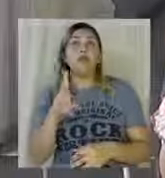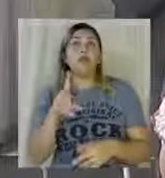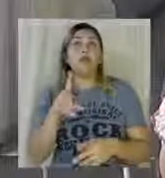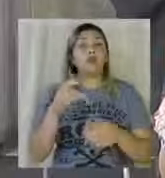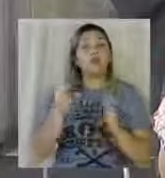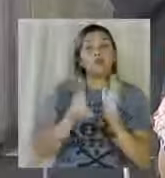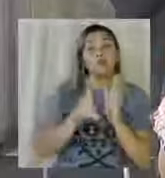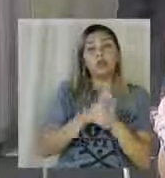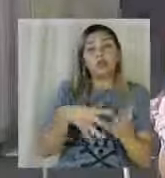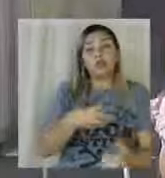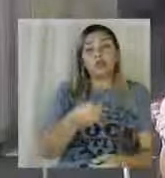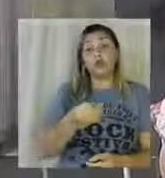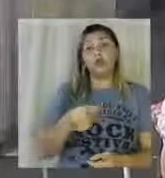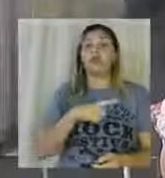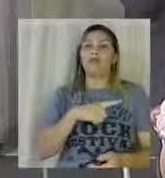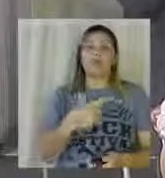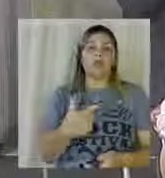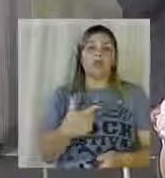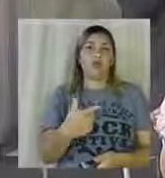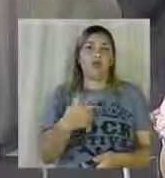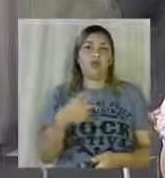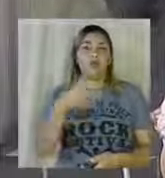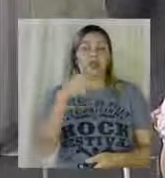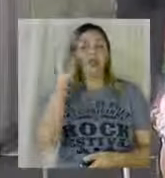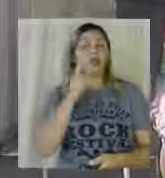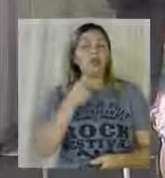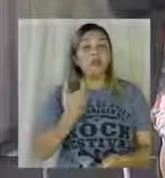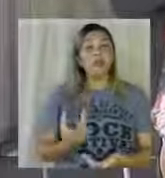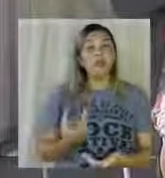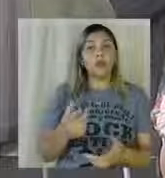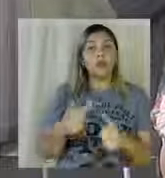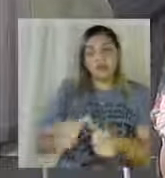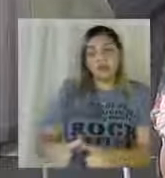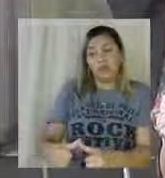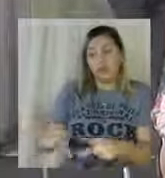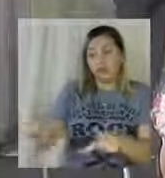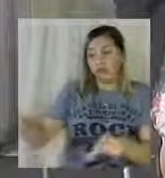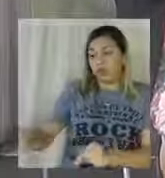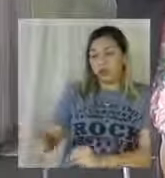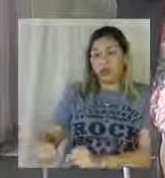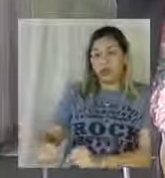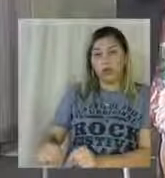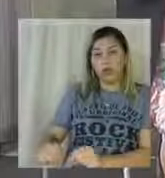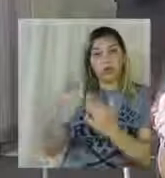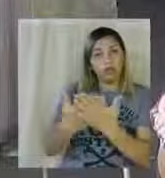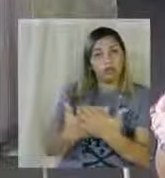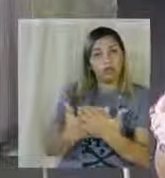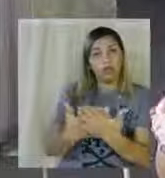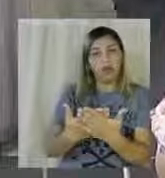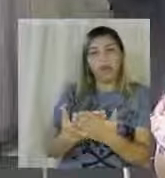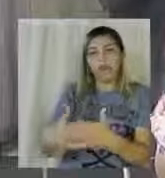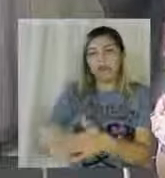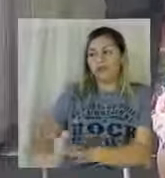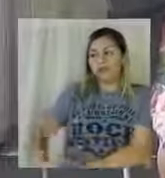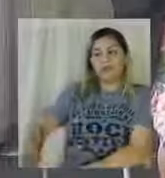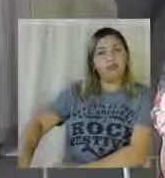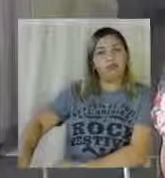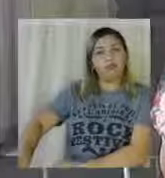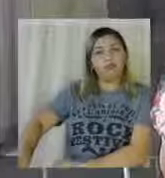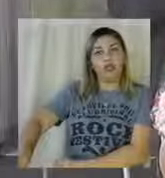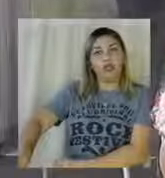tem. Então, a pessoa surda fica na sala de aula voando